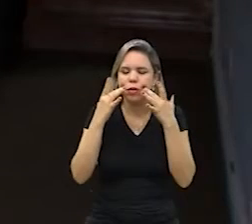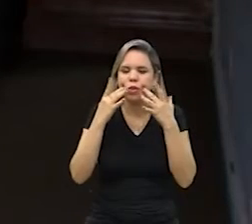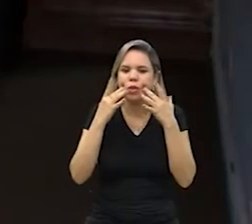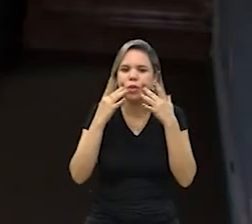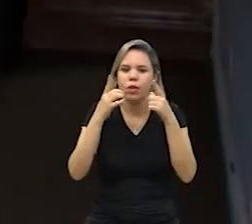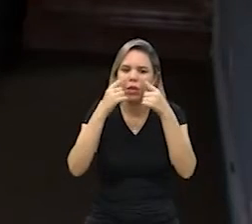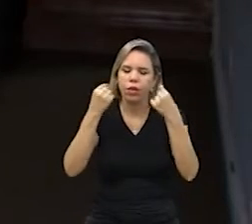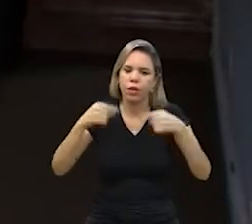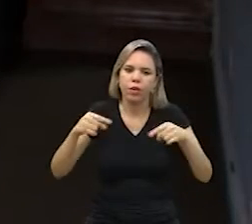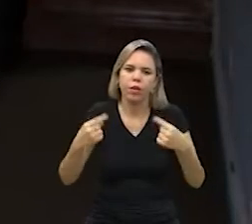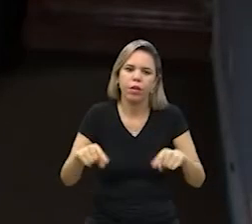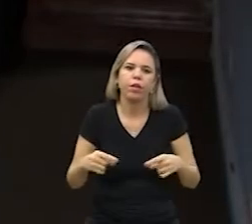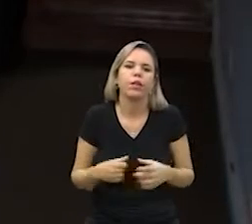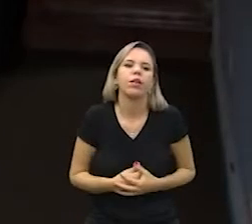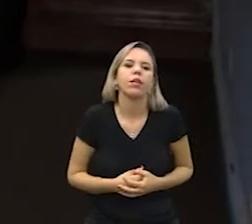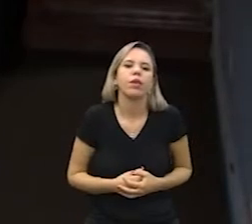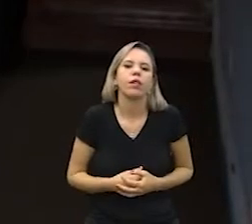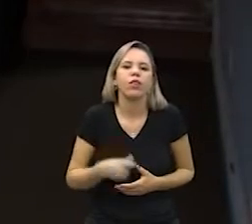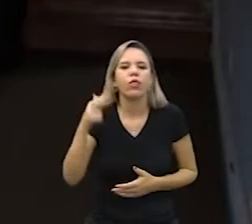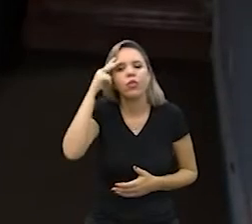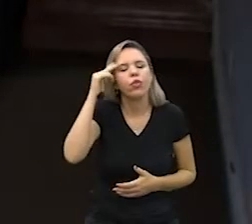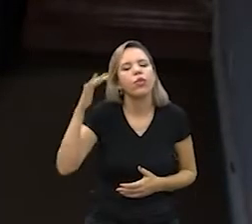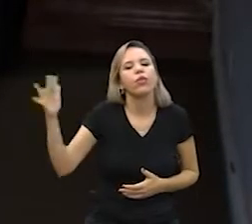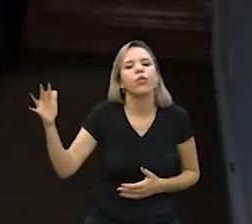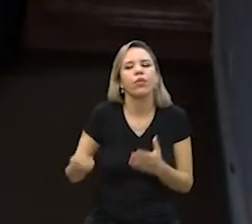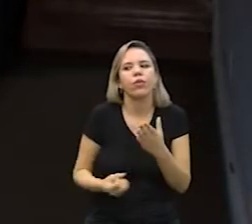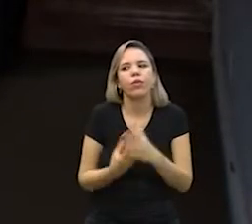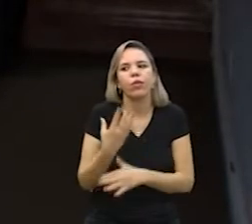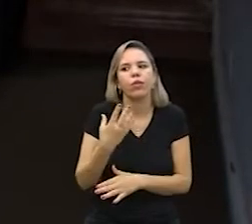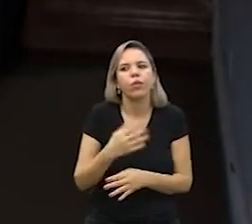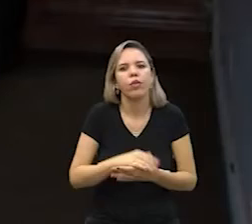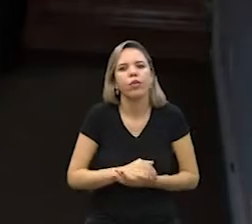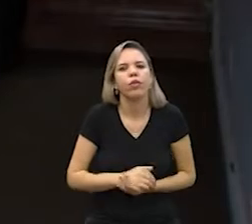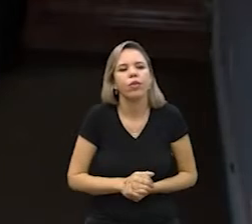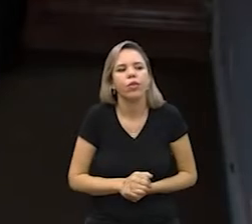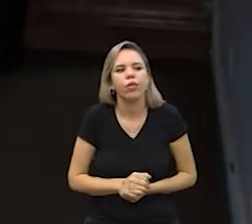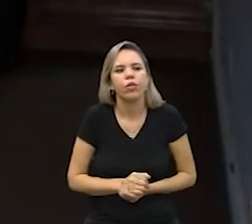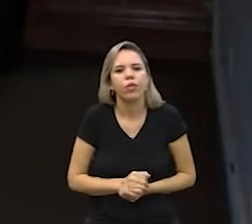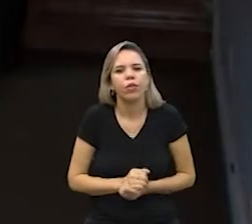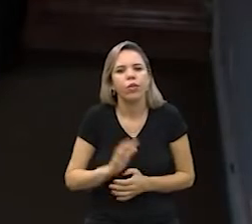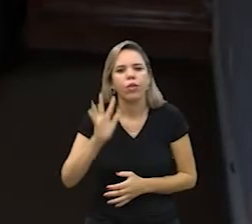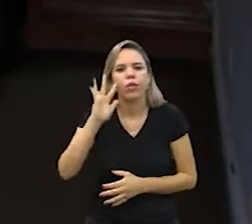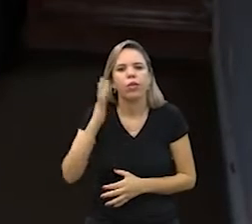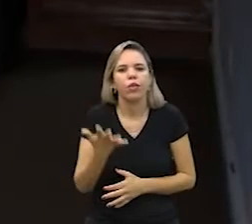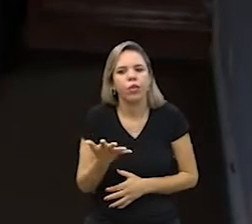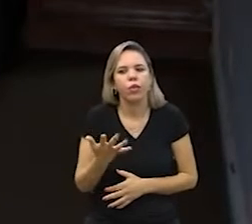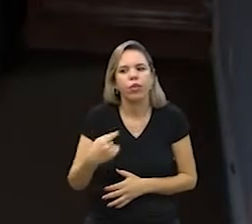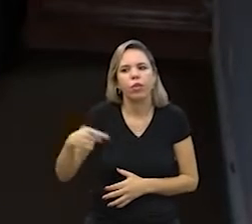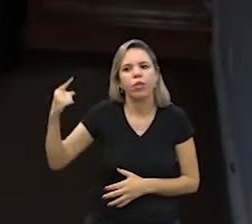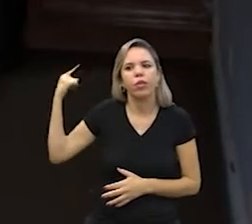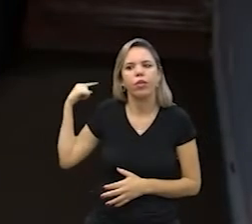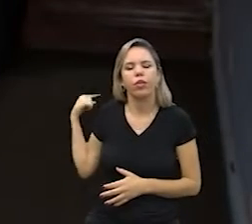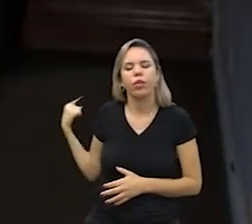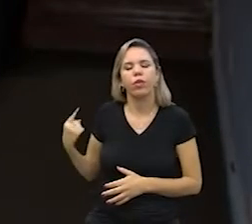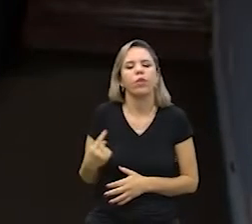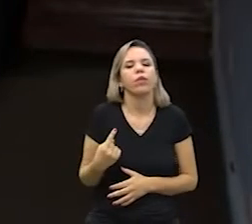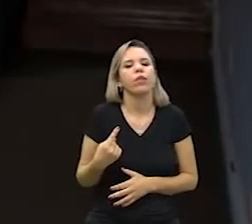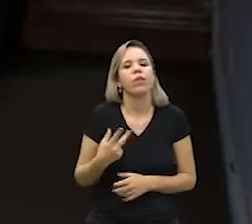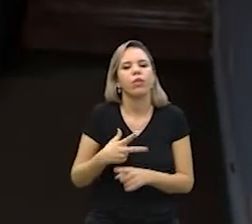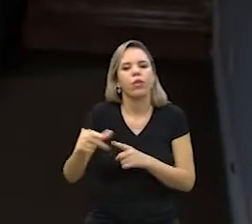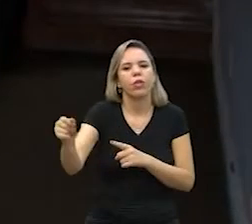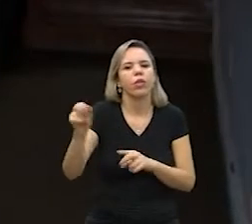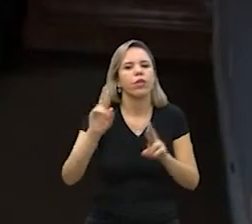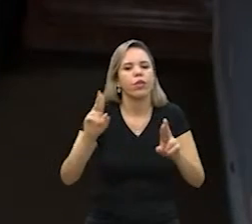Teatro Castro Mendes, que foi assim um sonho realizado, e o resultado que deu naquela época